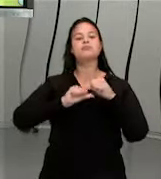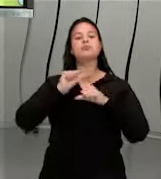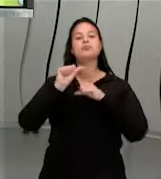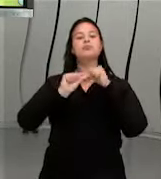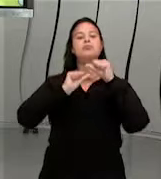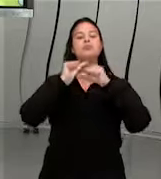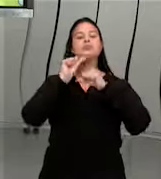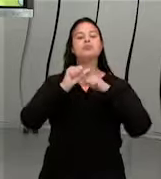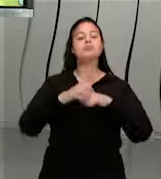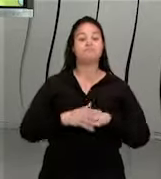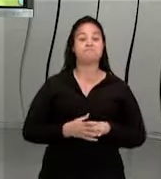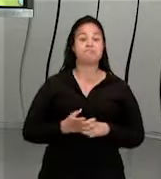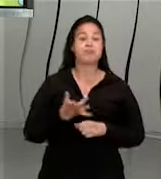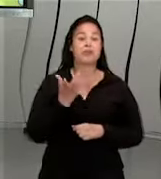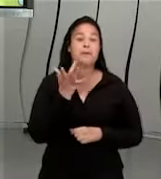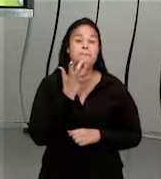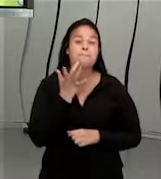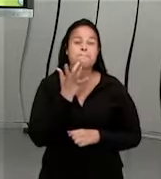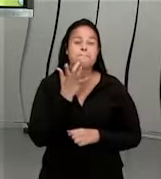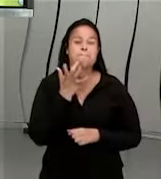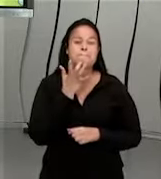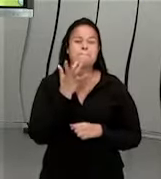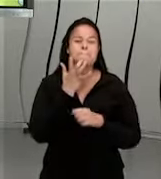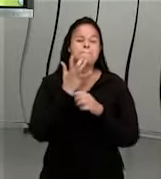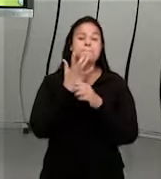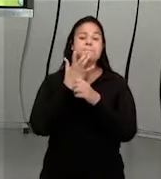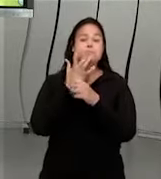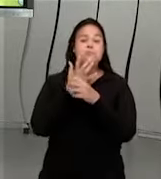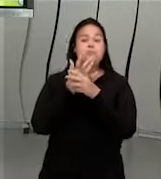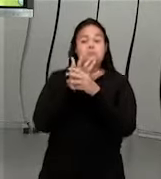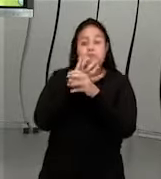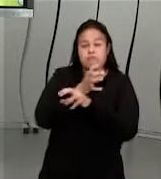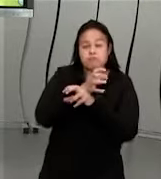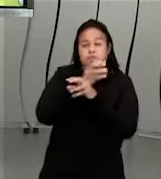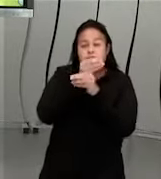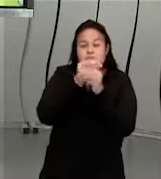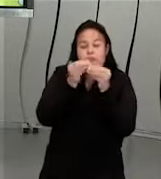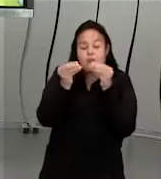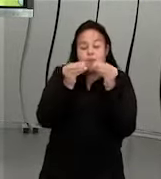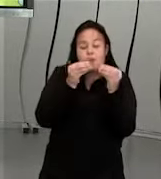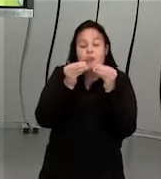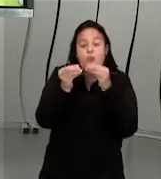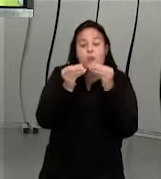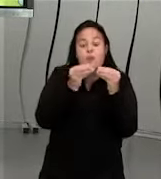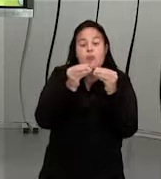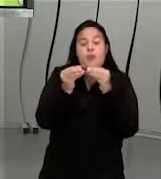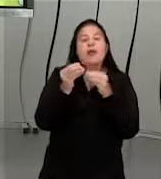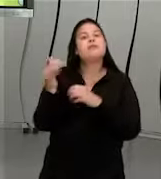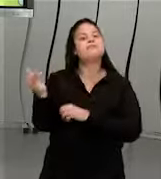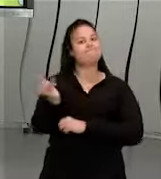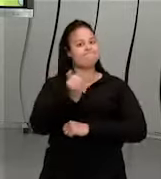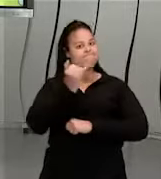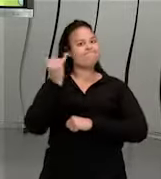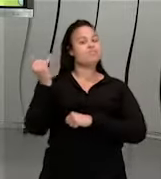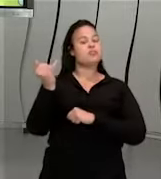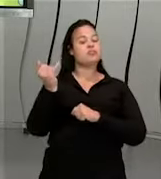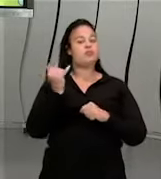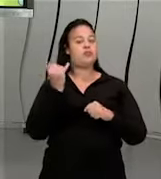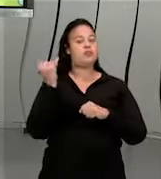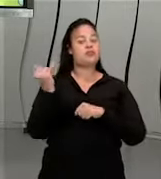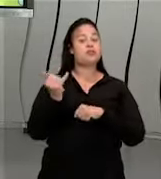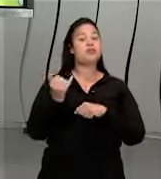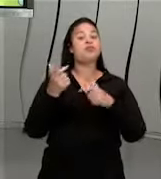A cartilagem também é importante porque ela amortece o impacto dos movimentos na